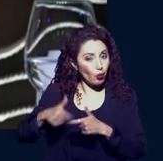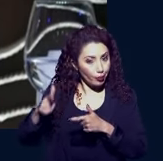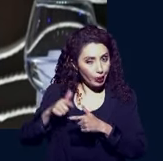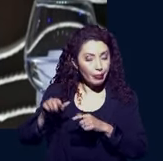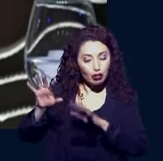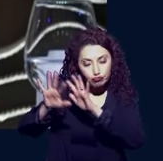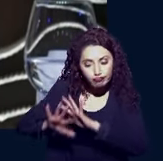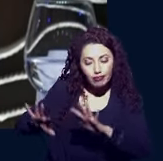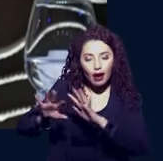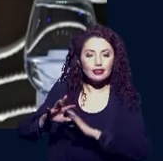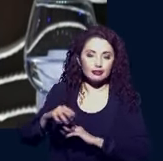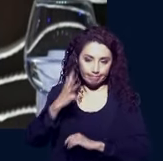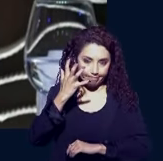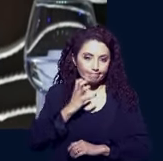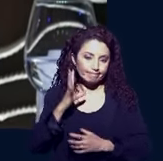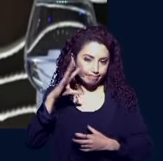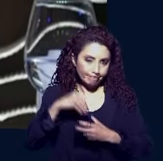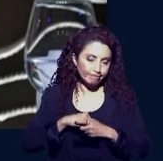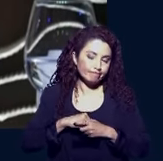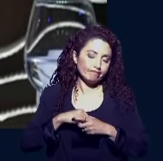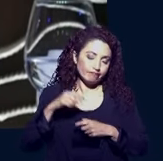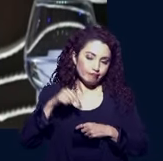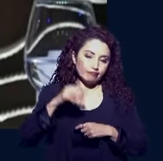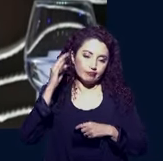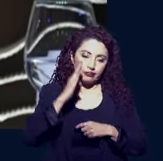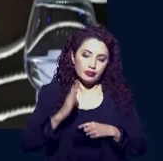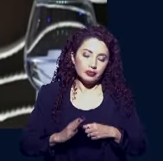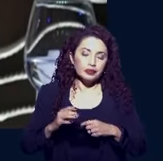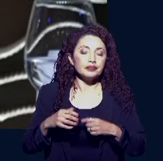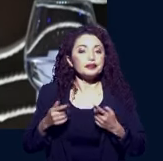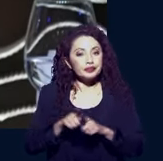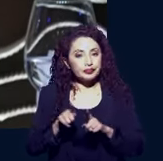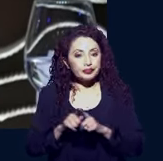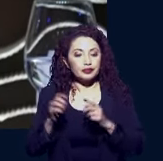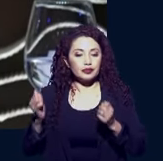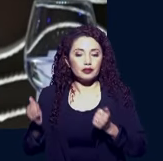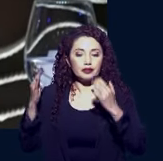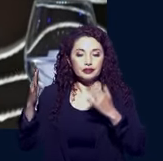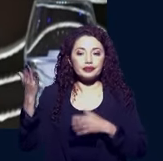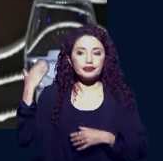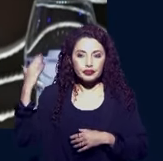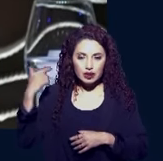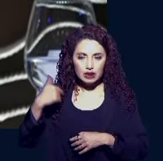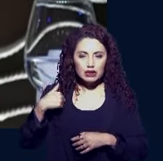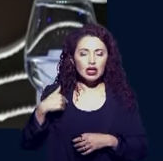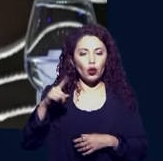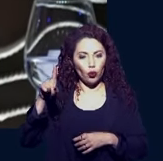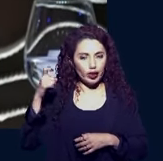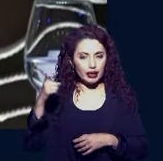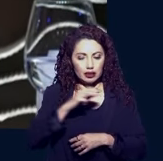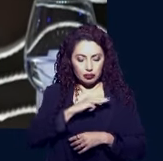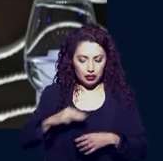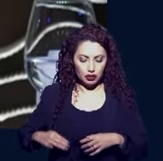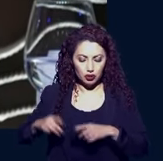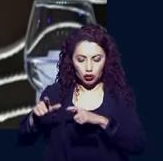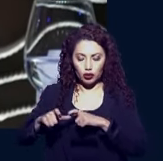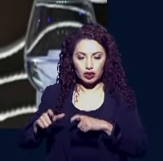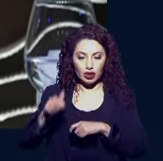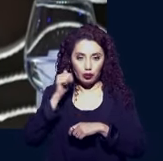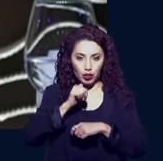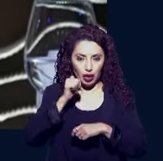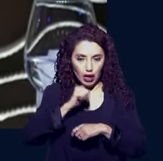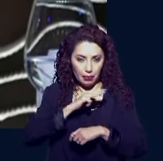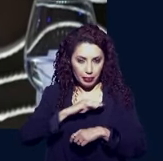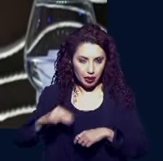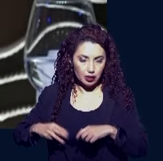internamente externamente eu fui questionada quando ministra da Agricultura algumas vezes pela ministra holandesa